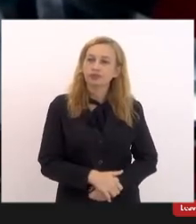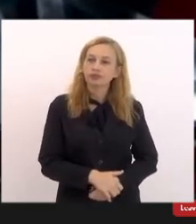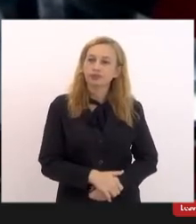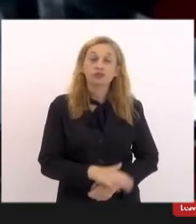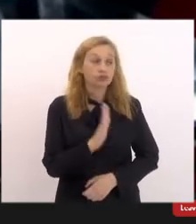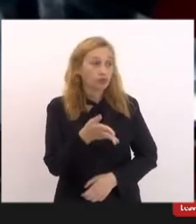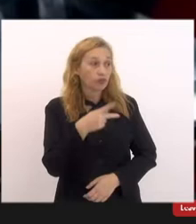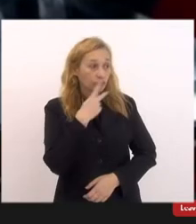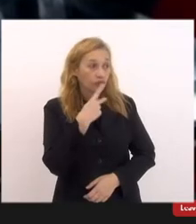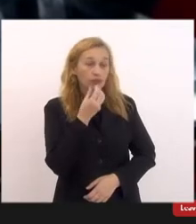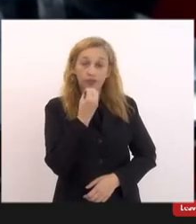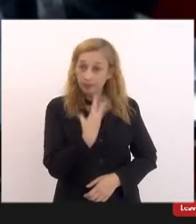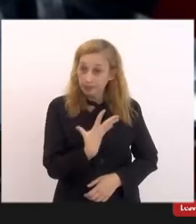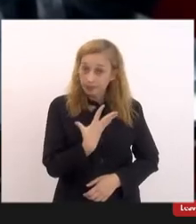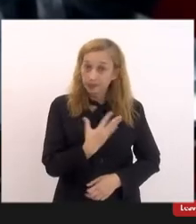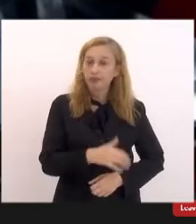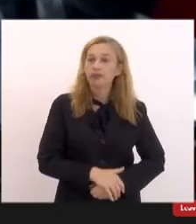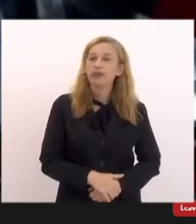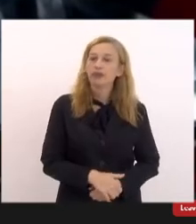já falou bem